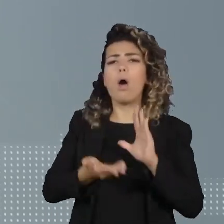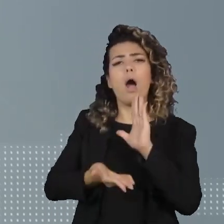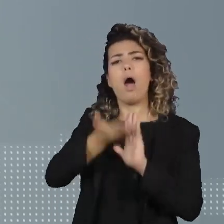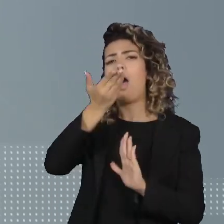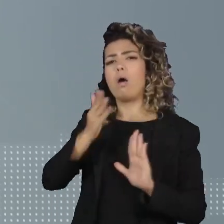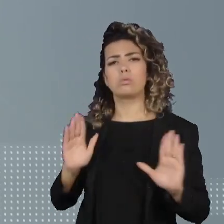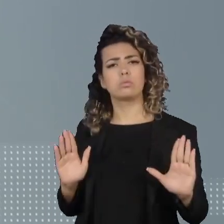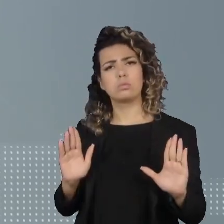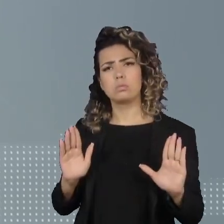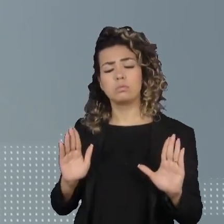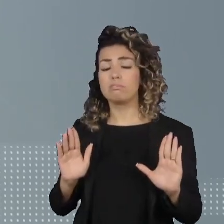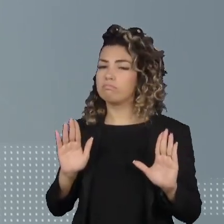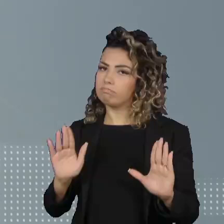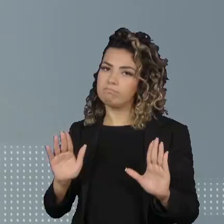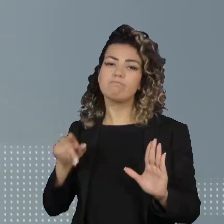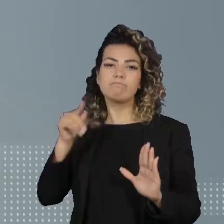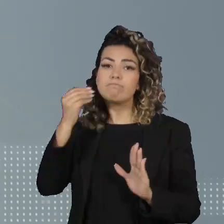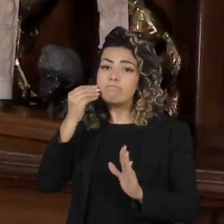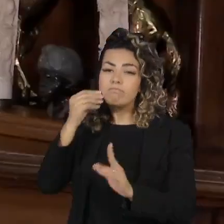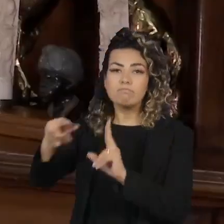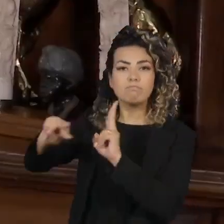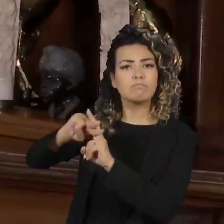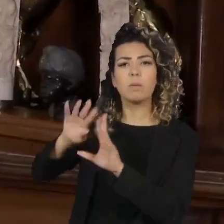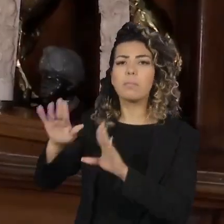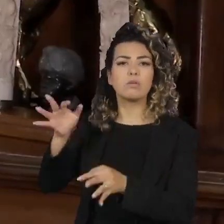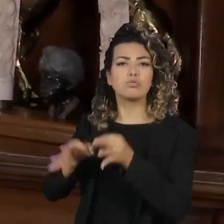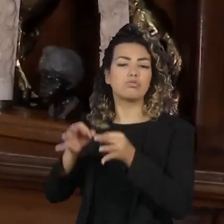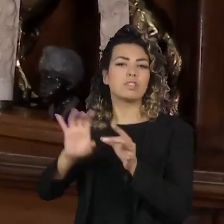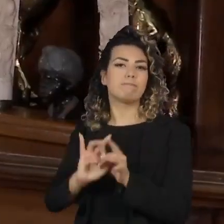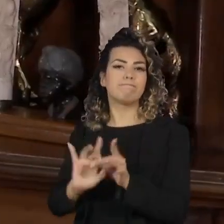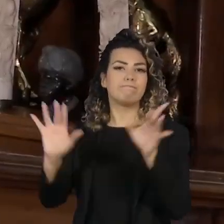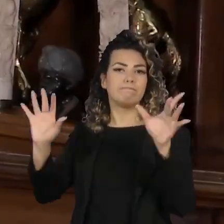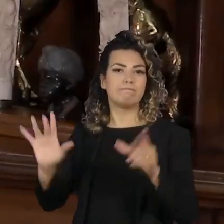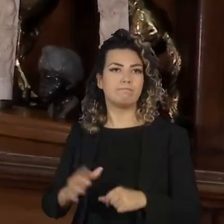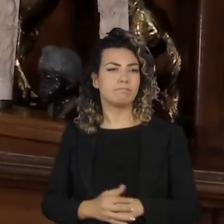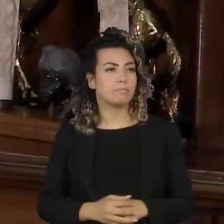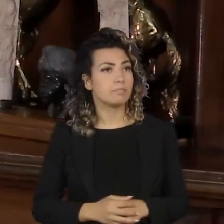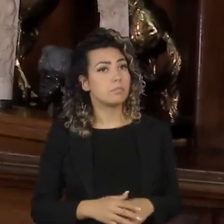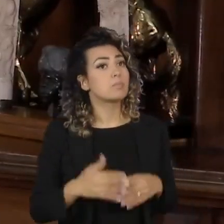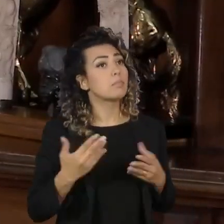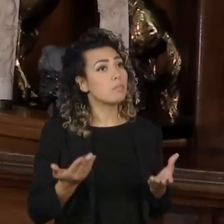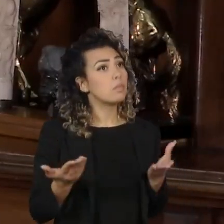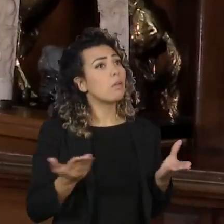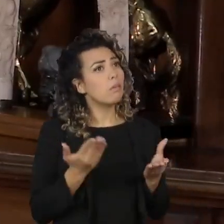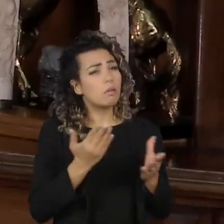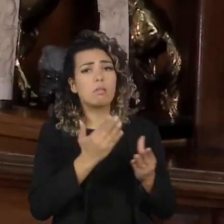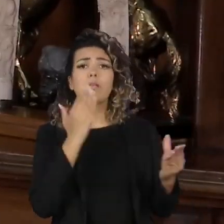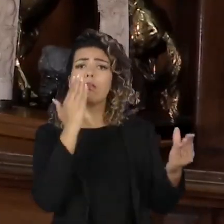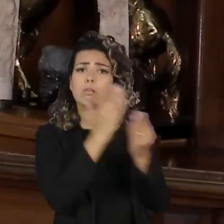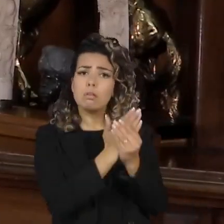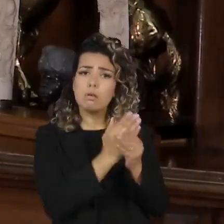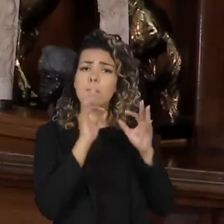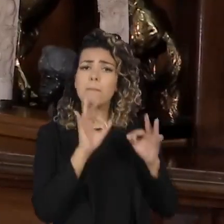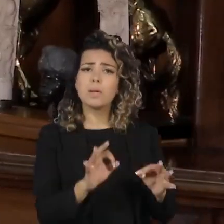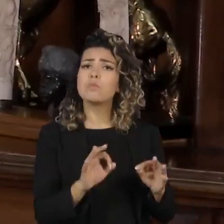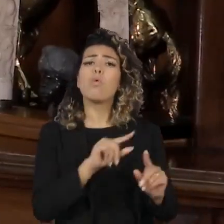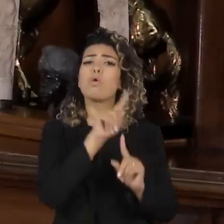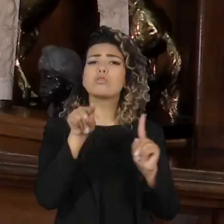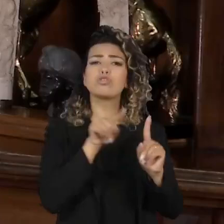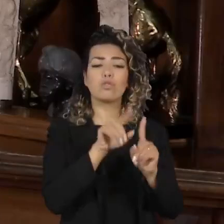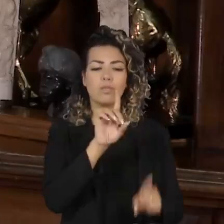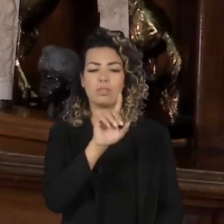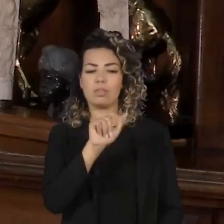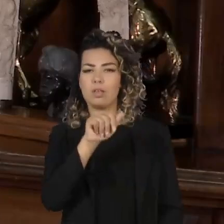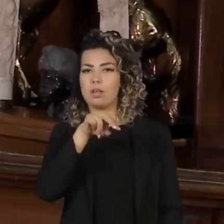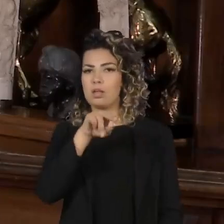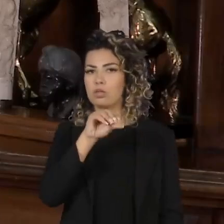prisão preventiva negada pela justiça. O escritório irá entrar com uma ação por danos morais e materiais